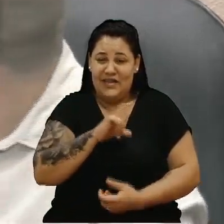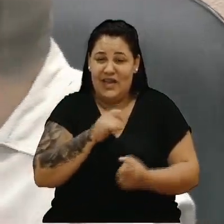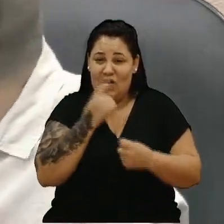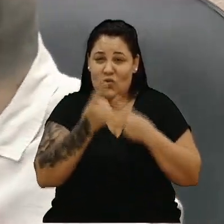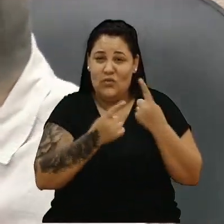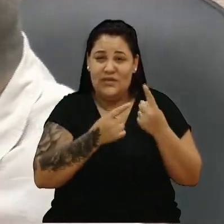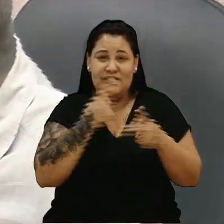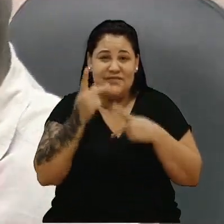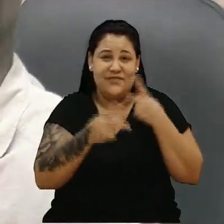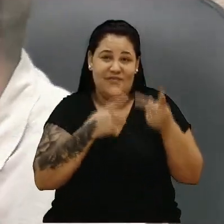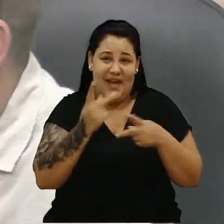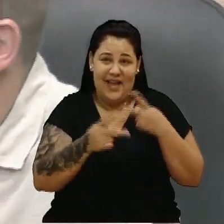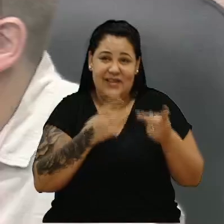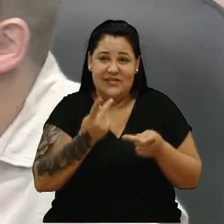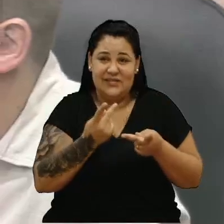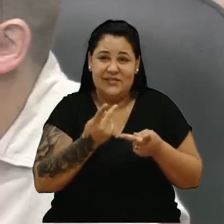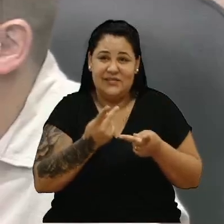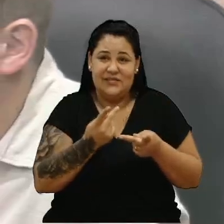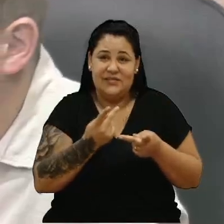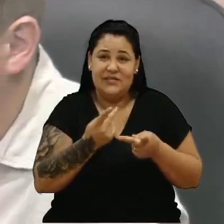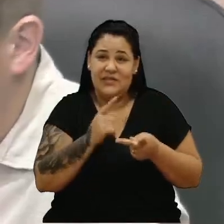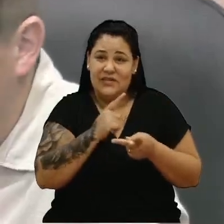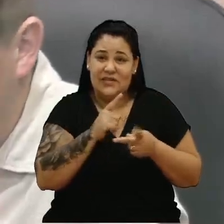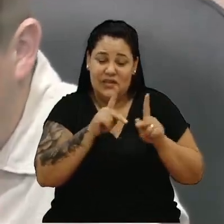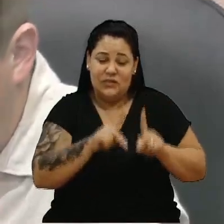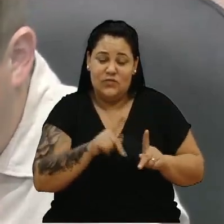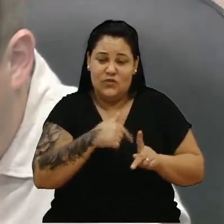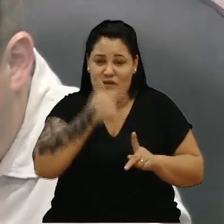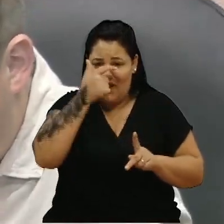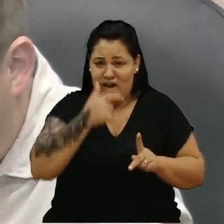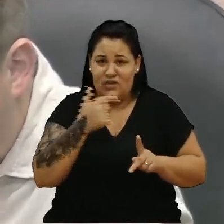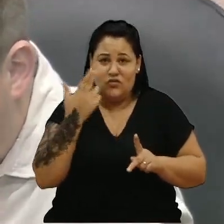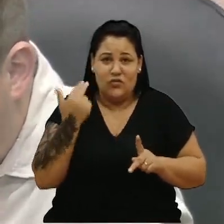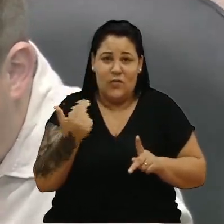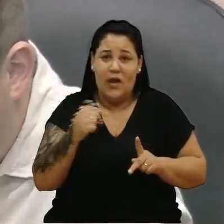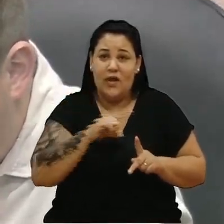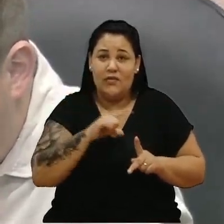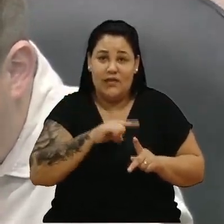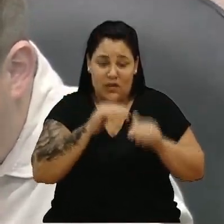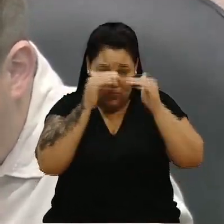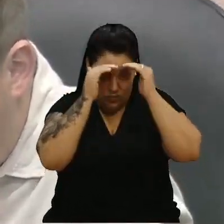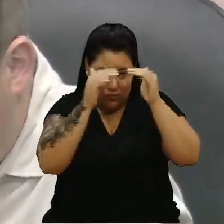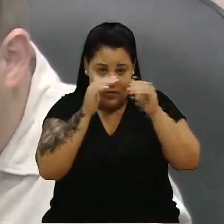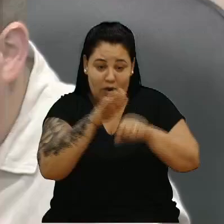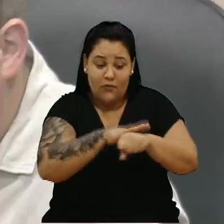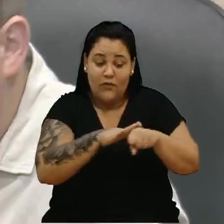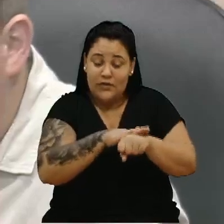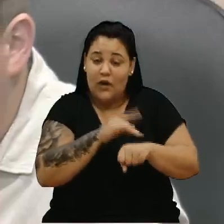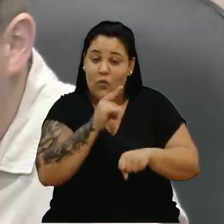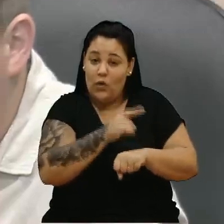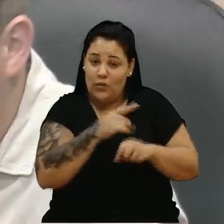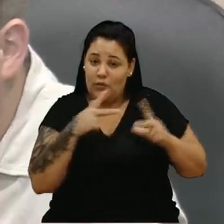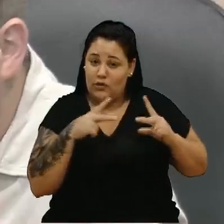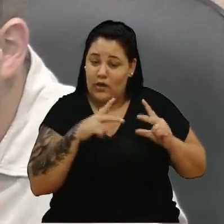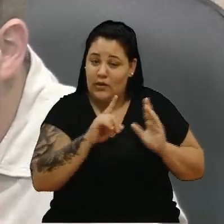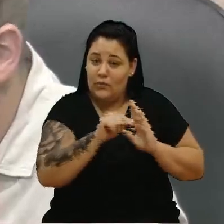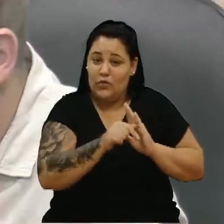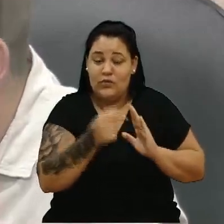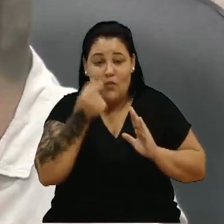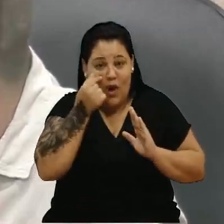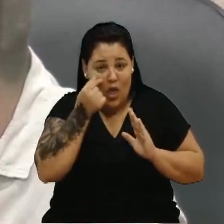às vezes, que são banalizadas e naturalizadas aqui. Eu tenho total respeito pelo vereador Eloy, vou conversar com ele, mas a gente tem que